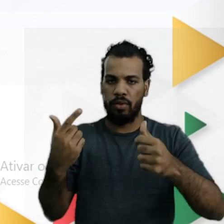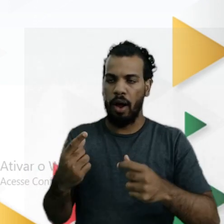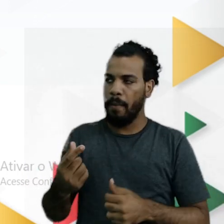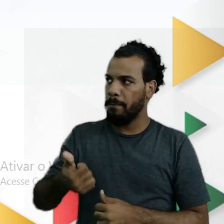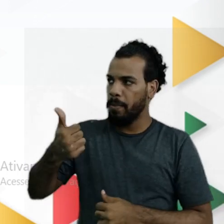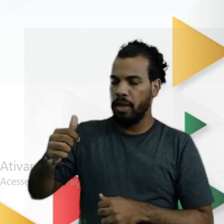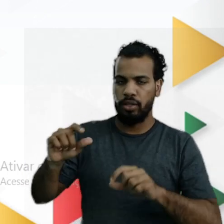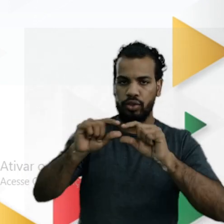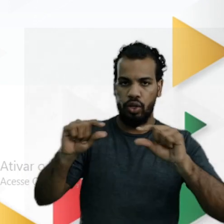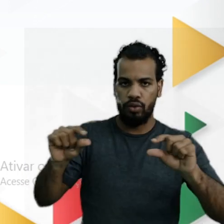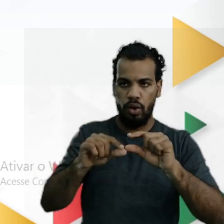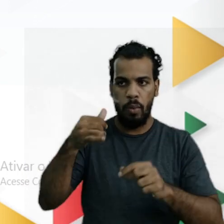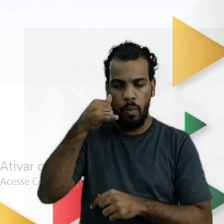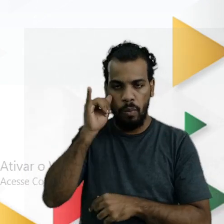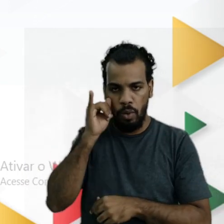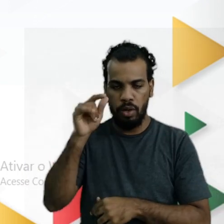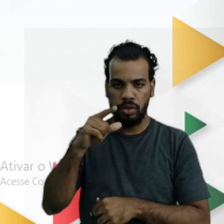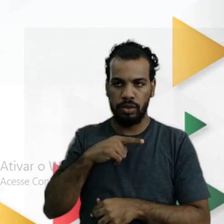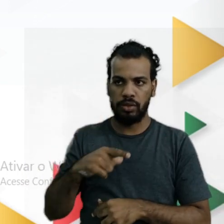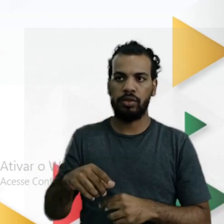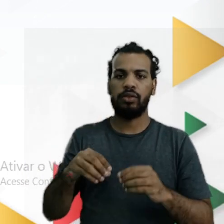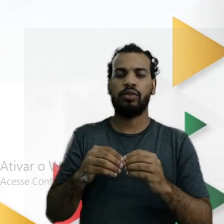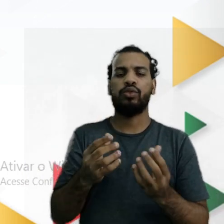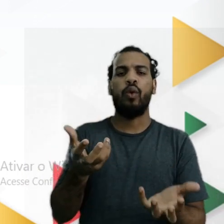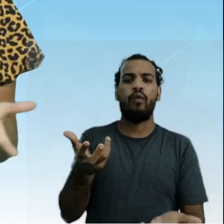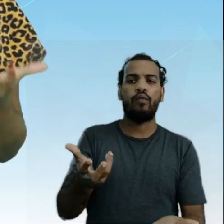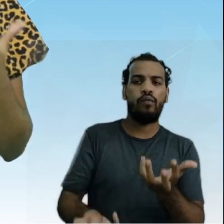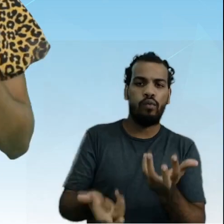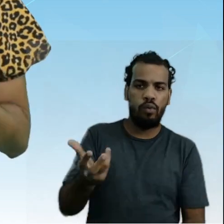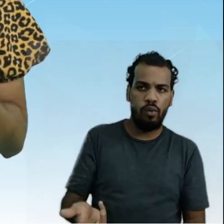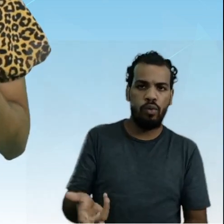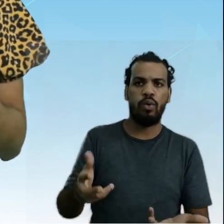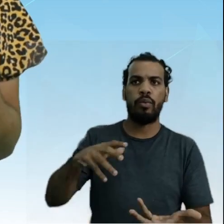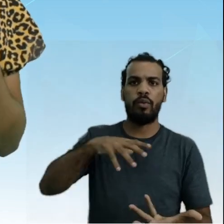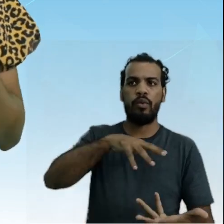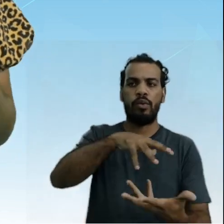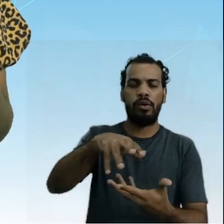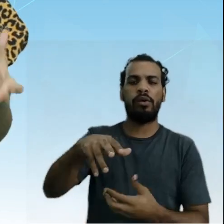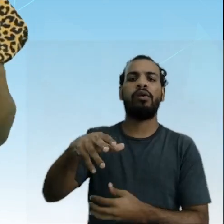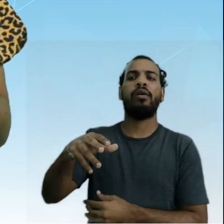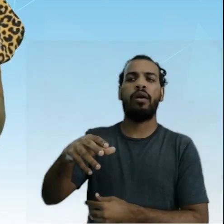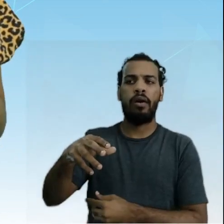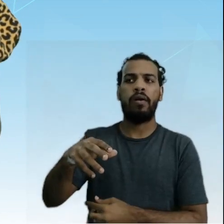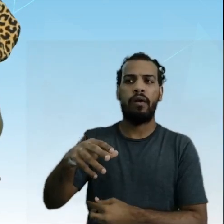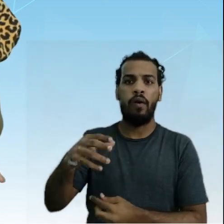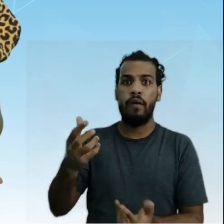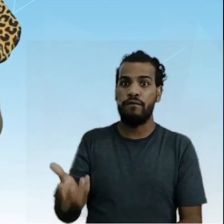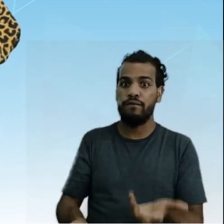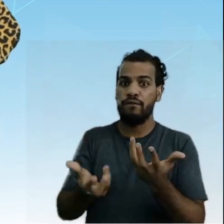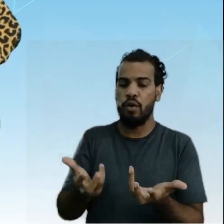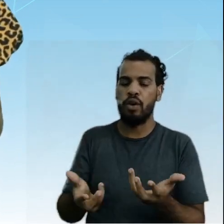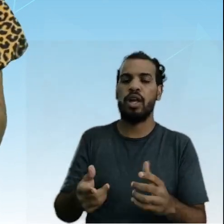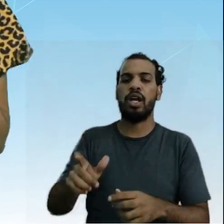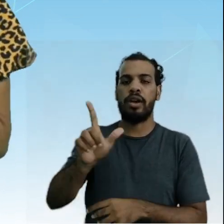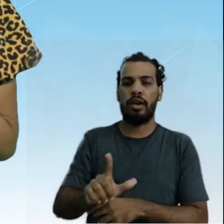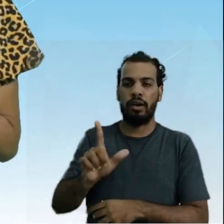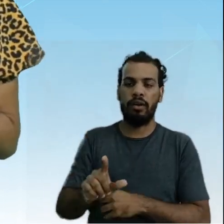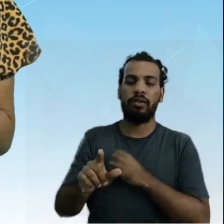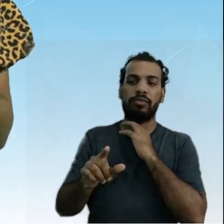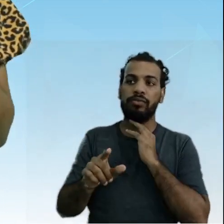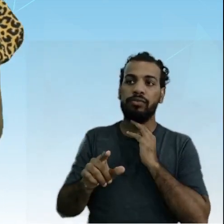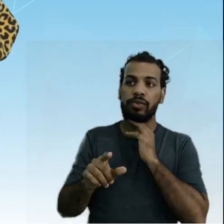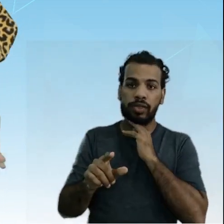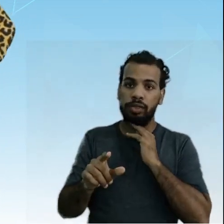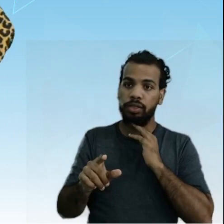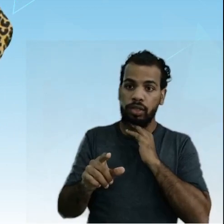primeira estrofe, o boi que vem no terreiro traz o fogo ao mundo, a mudança. Fogo na literatura para muitos que não